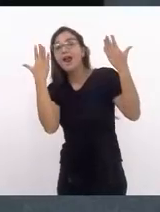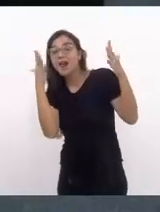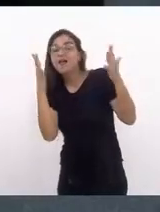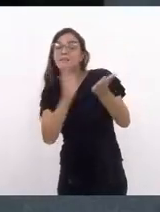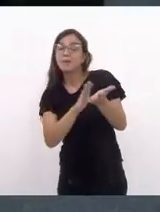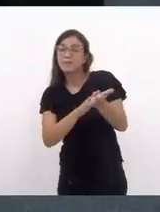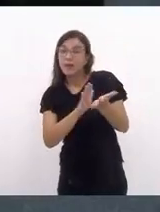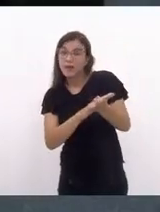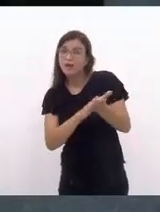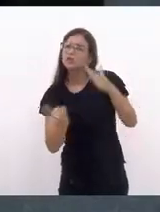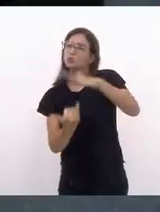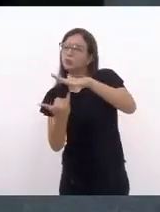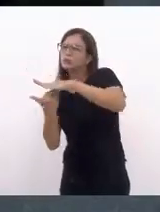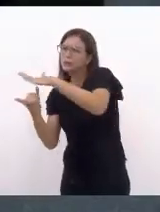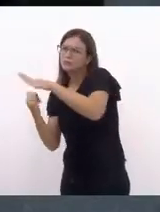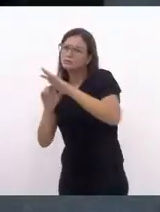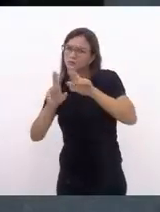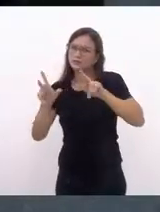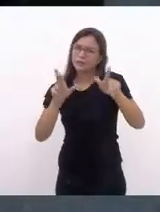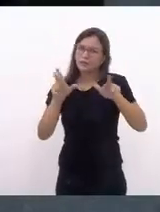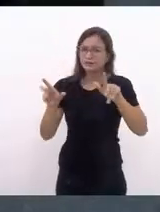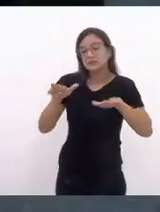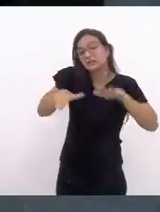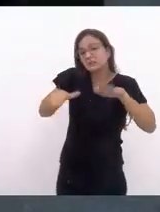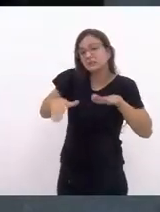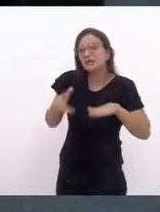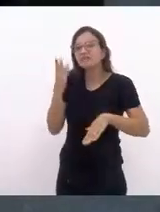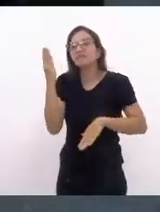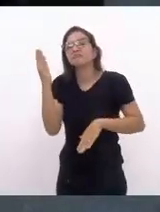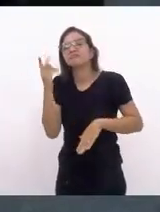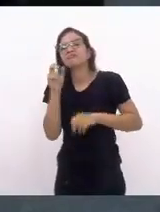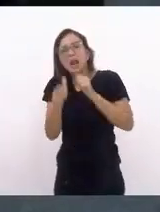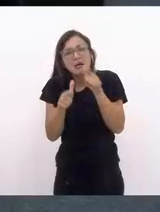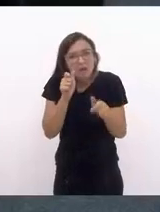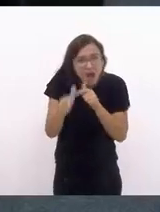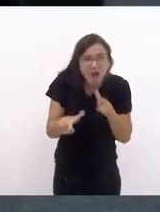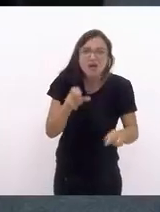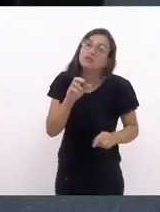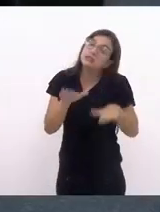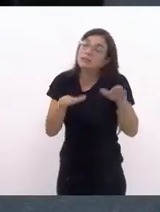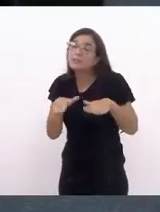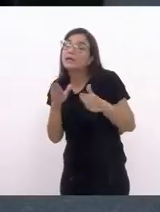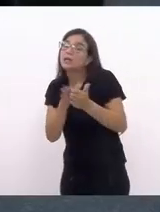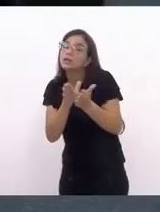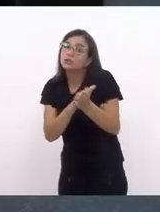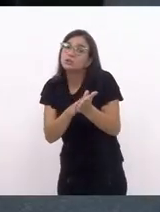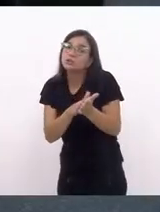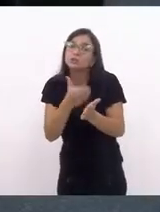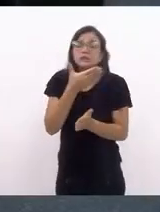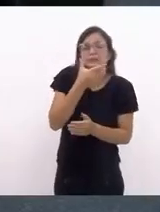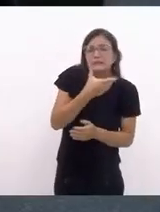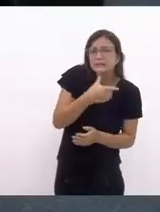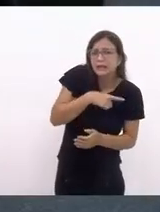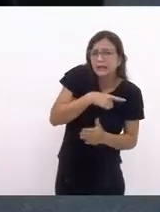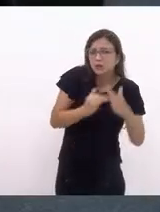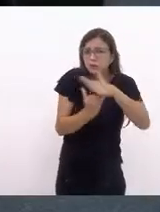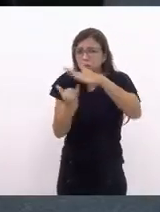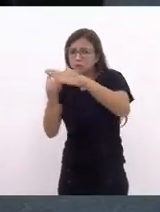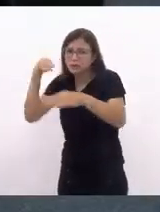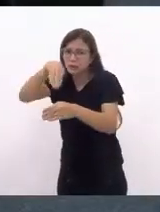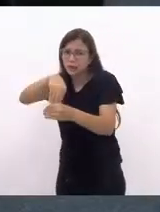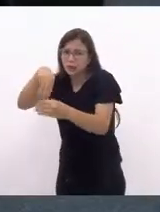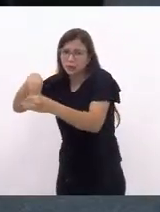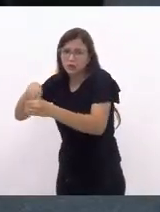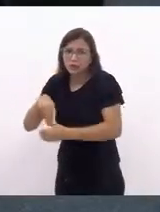instituições instituições essa formadas por homens e mulheres com as suas histórias e são